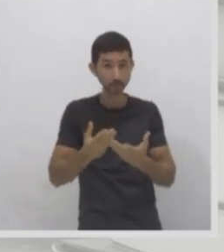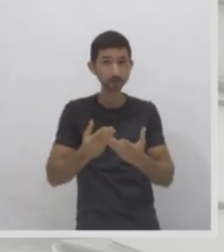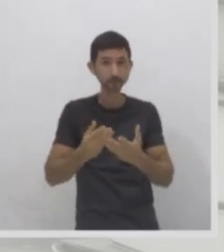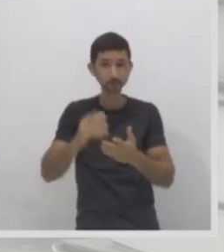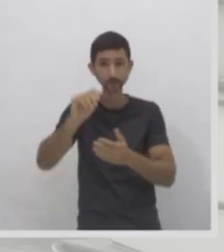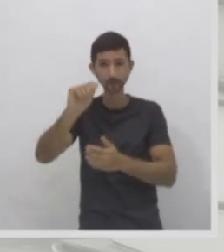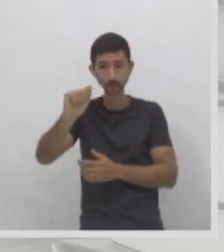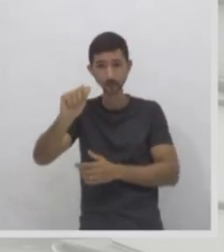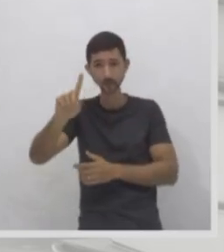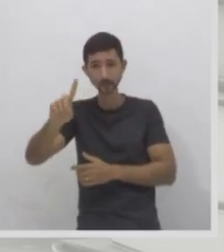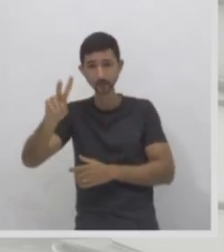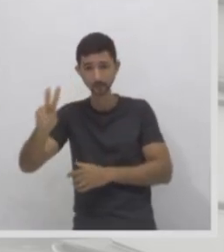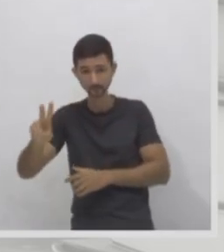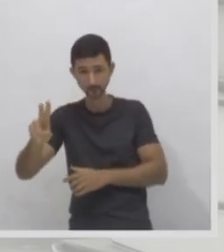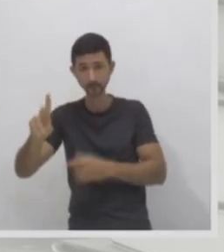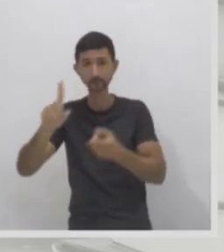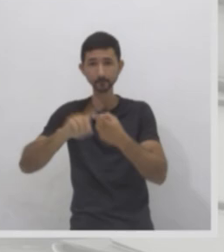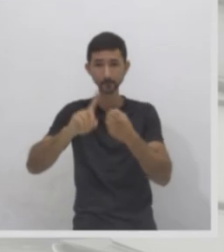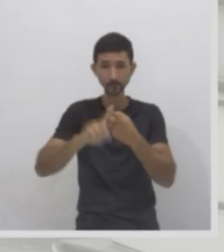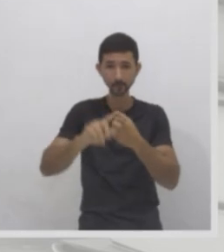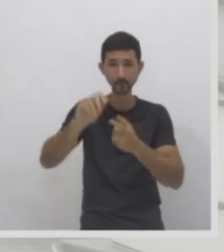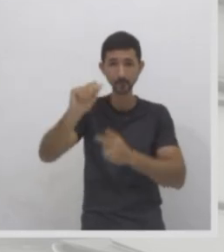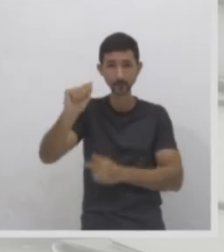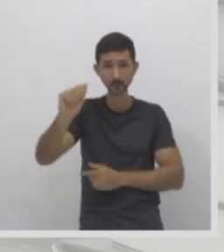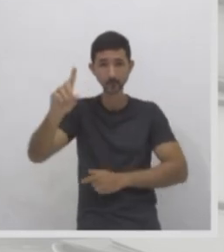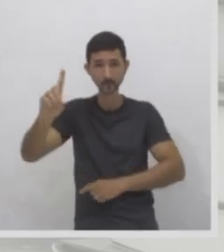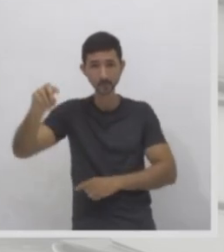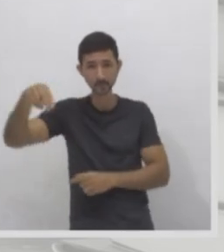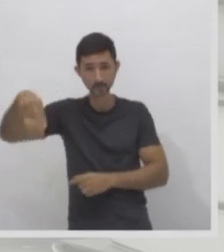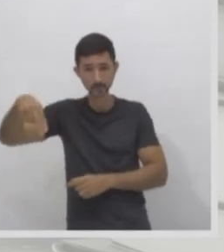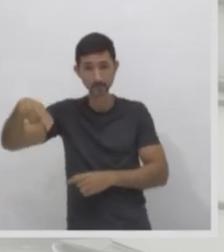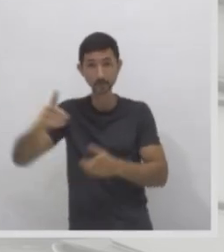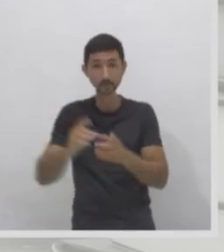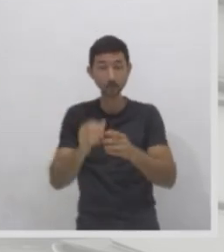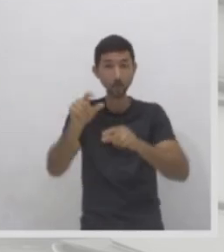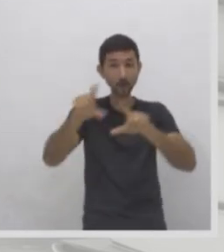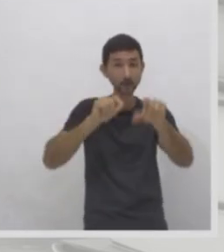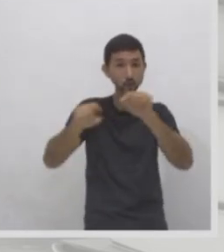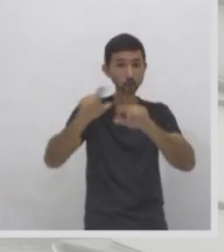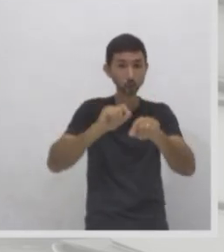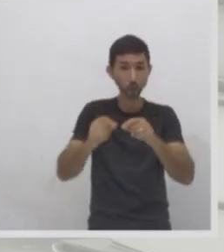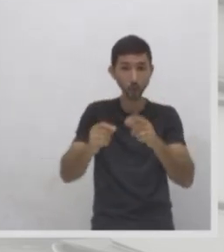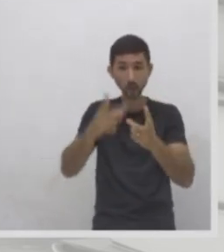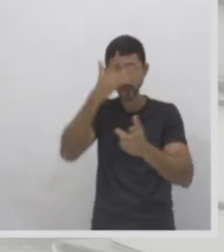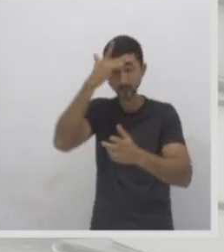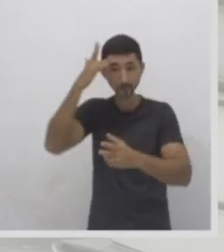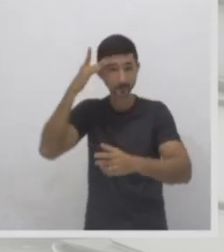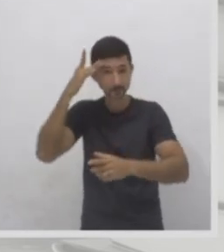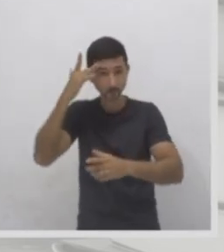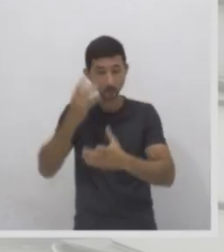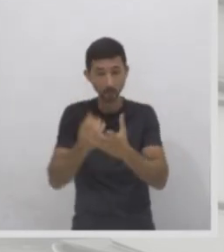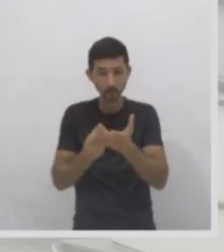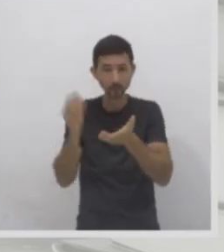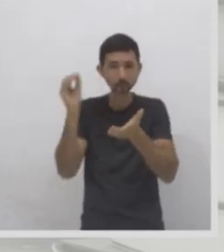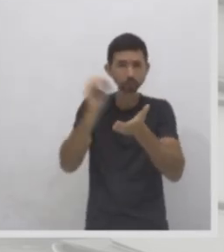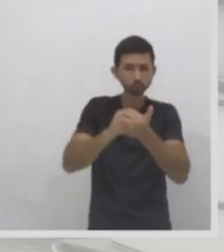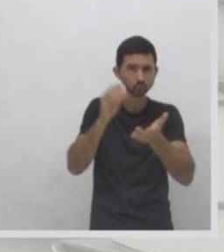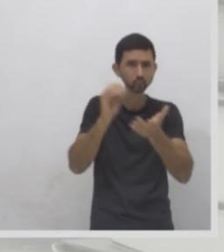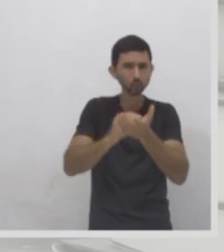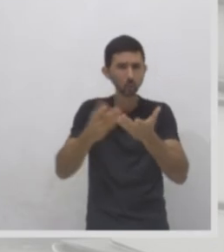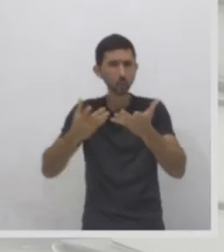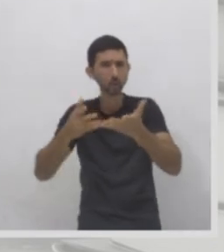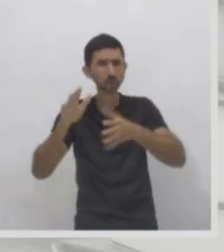adjunto adverbial e o adjunto adnominal, eles são escolhas do produtor do texto para que